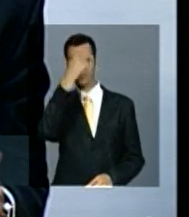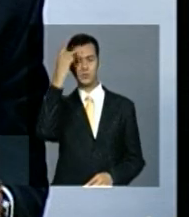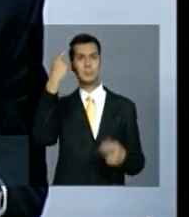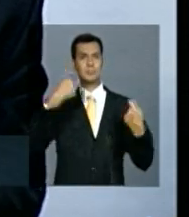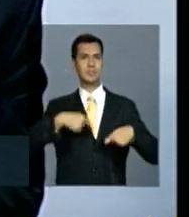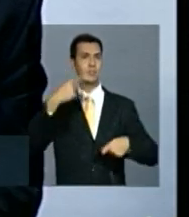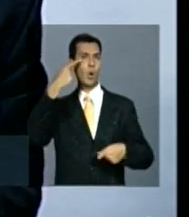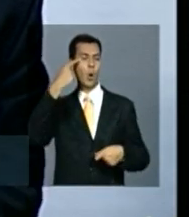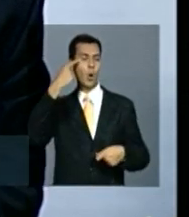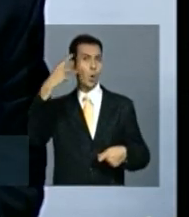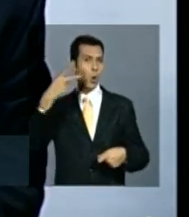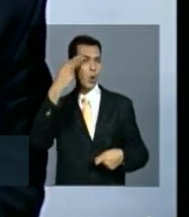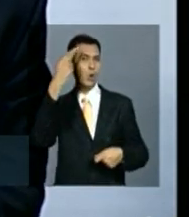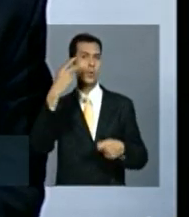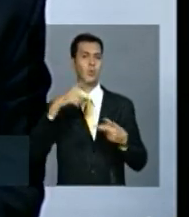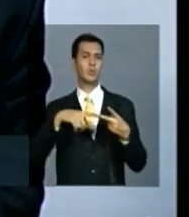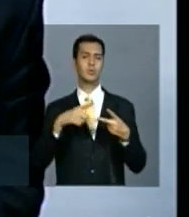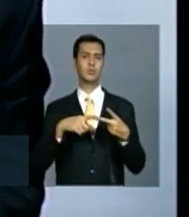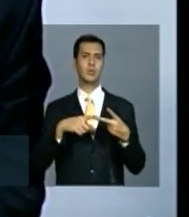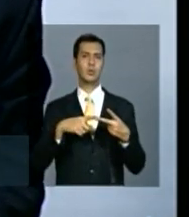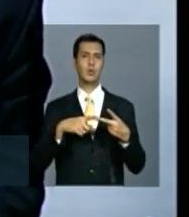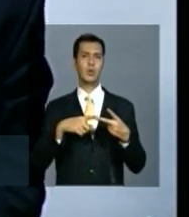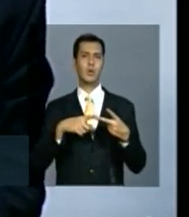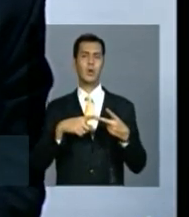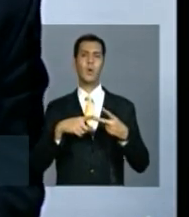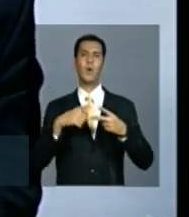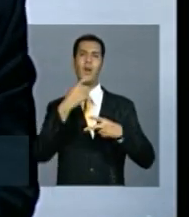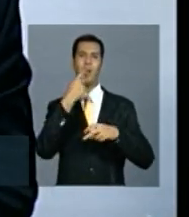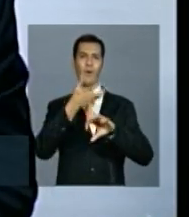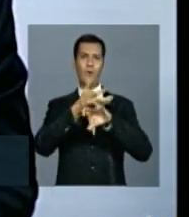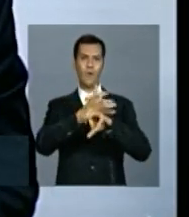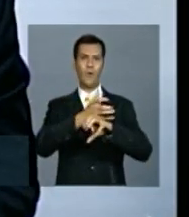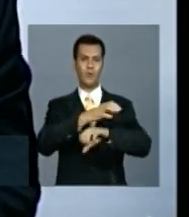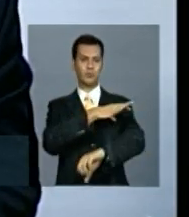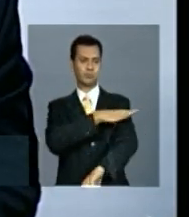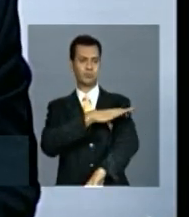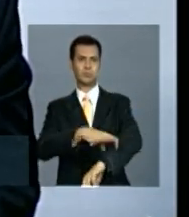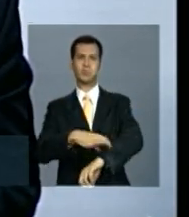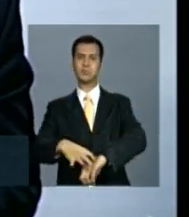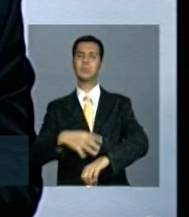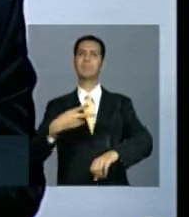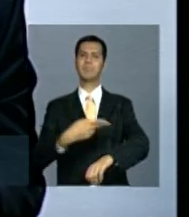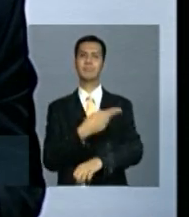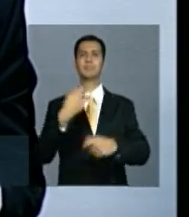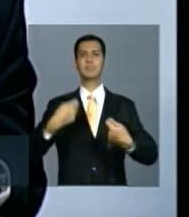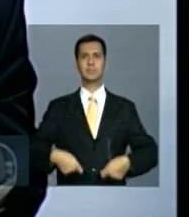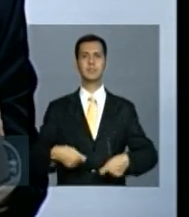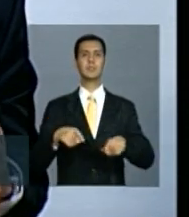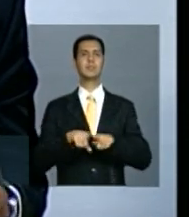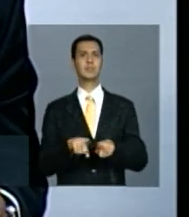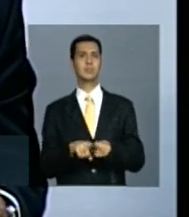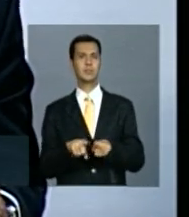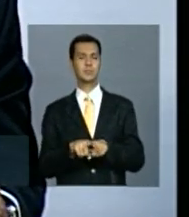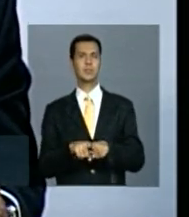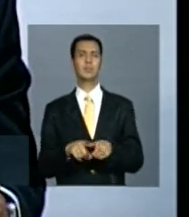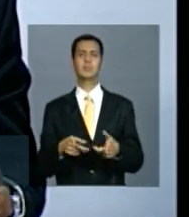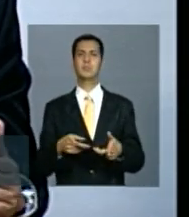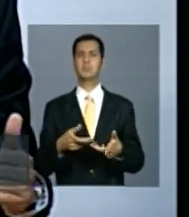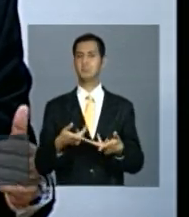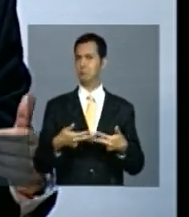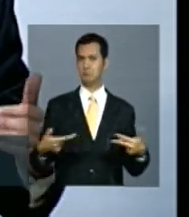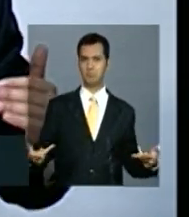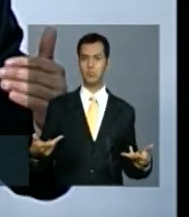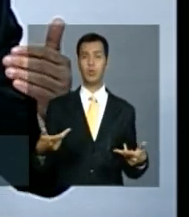cirurgias ortopédicas e cirurgias vasculares com grande concentração nessa população a reorganização de como fazer essas